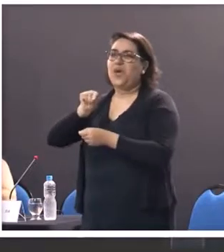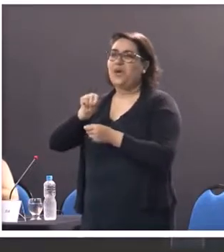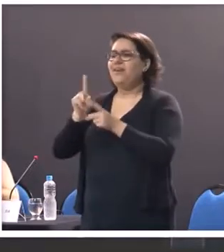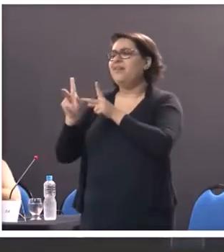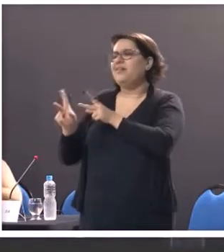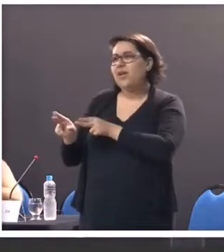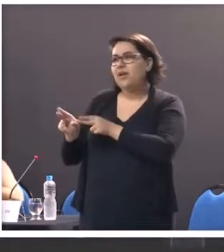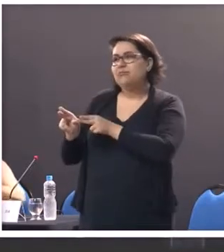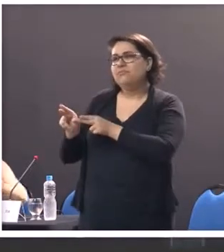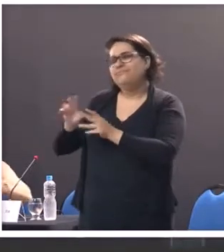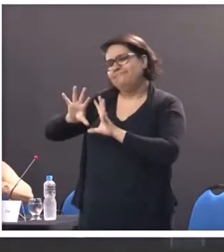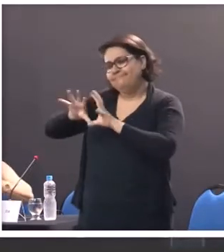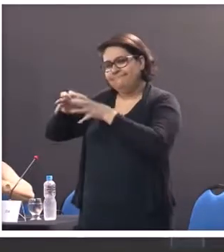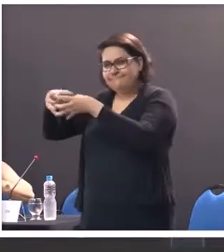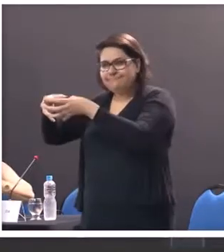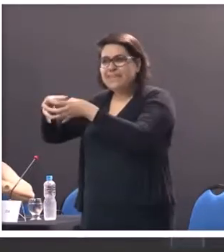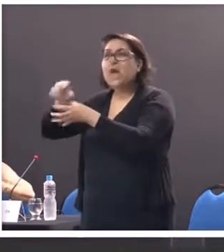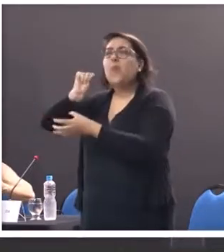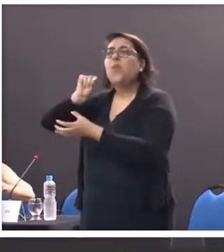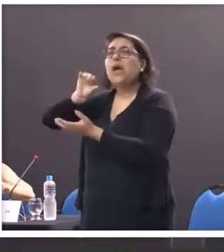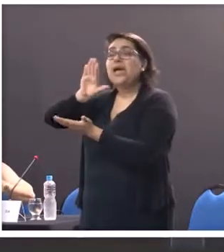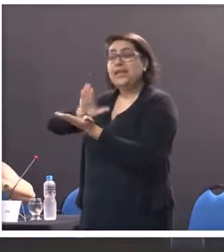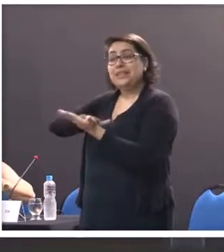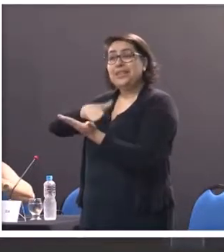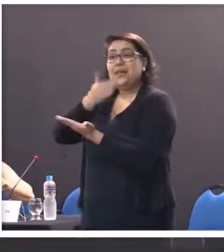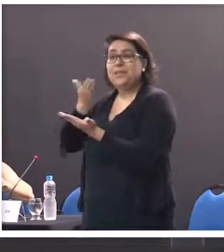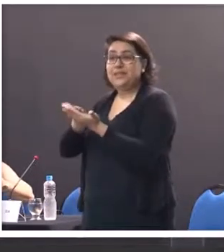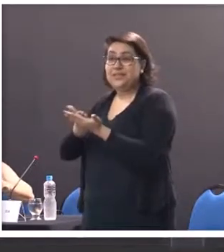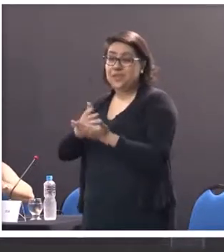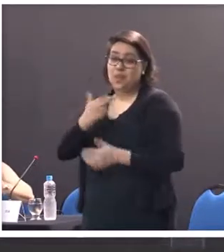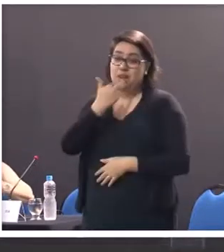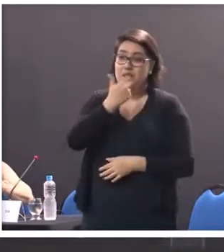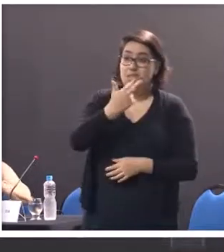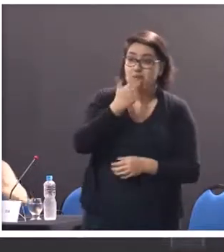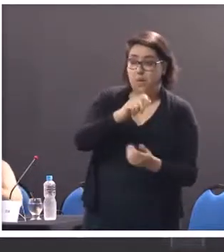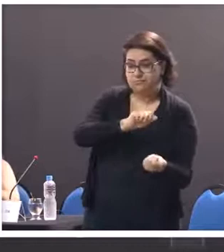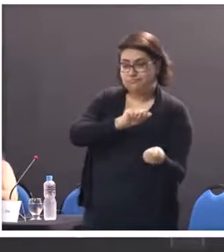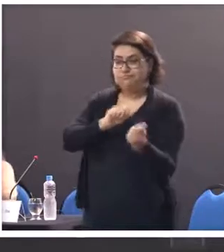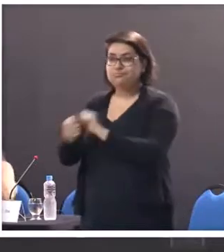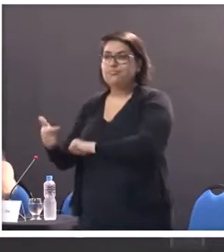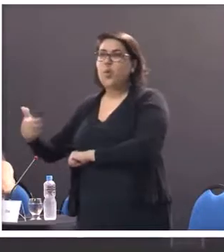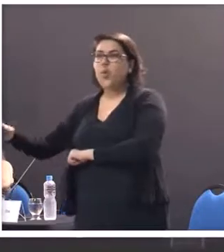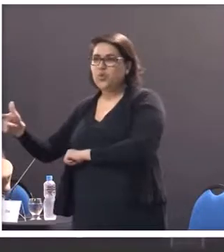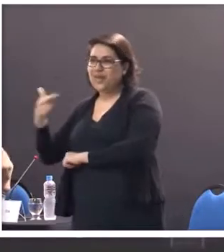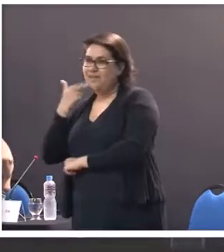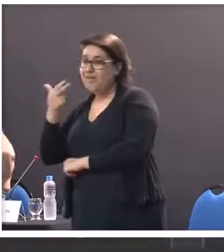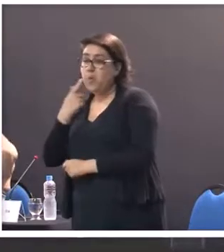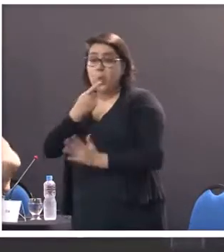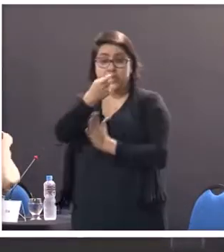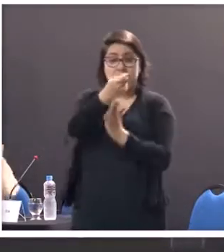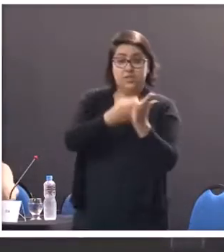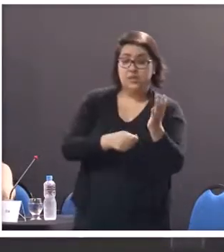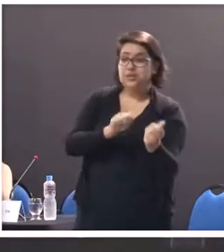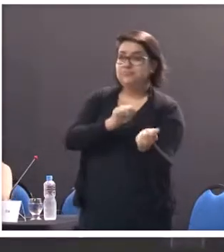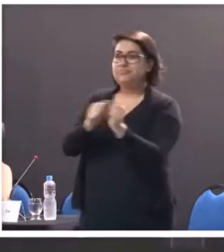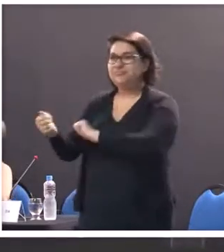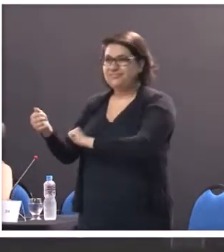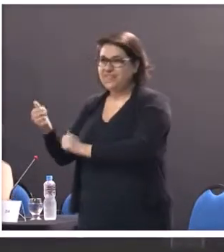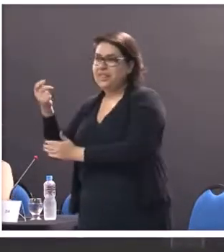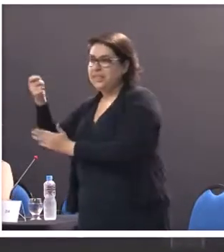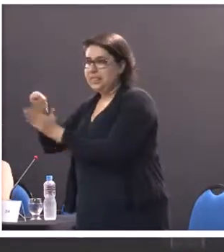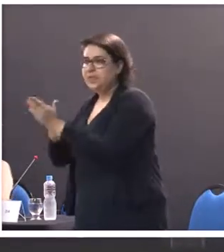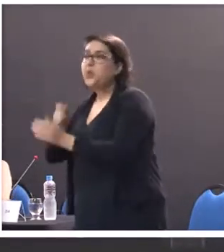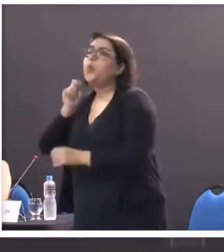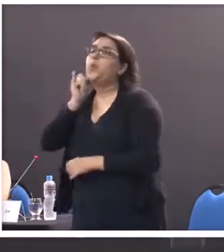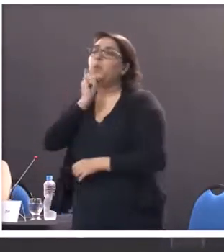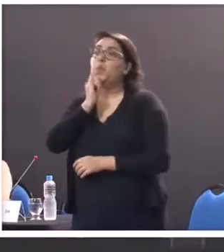interpretação de uma língua para outra, de um texto para o outro, onde você tem ali o texto original, de uma língua